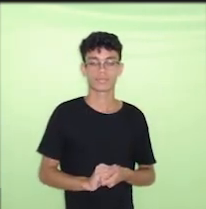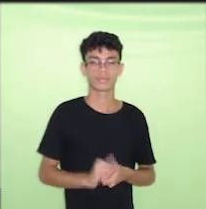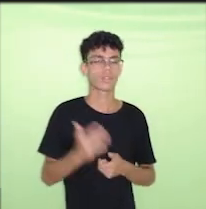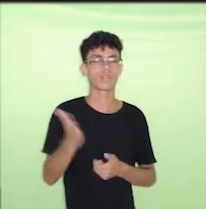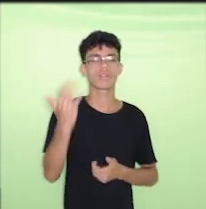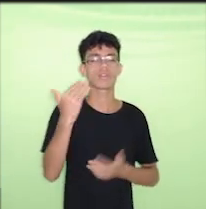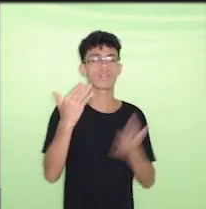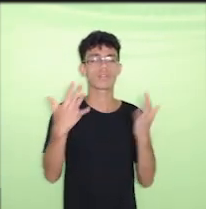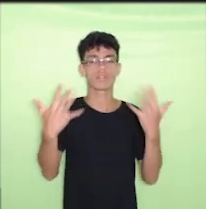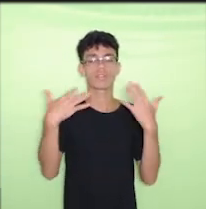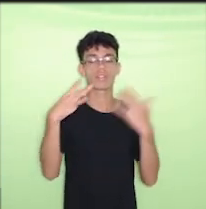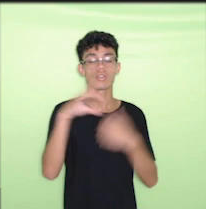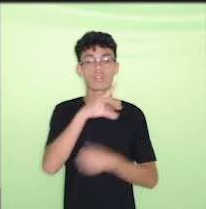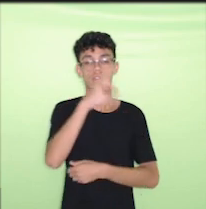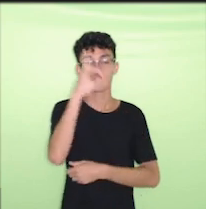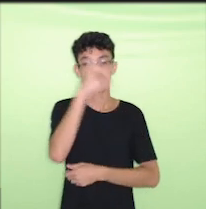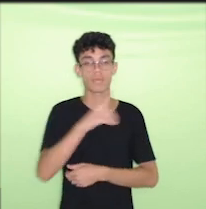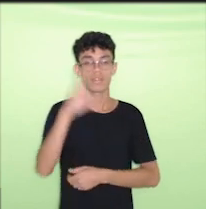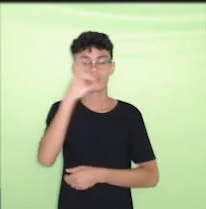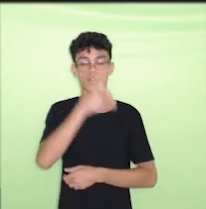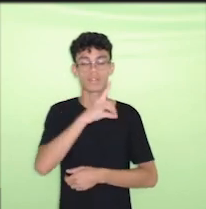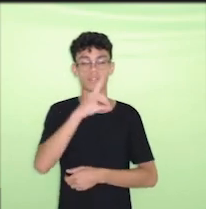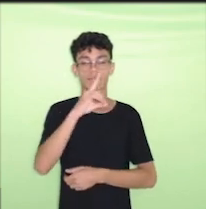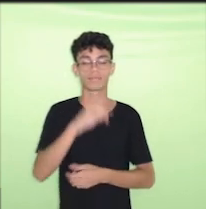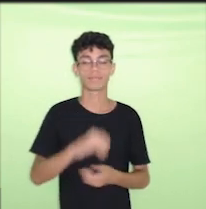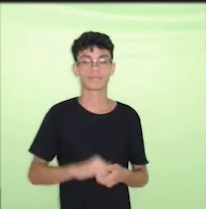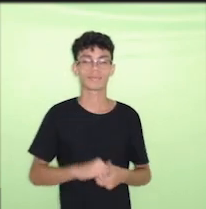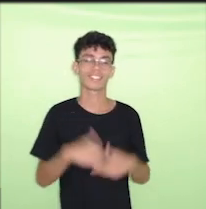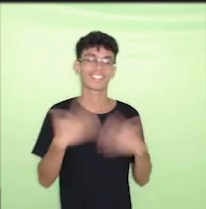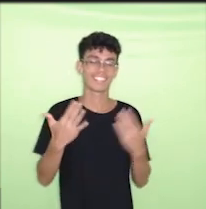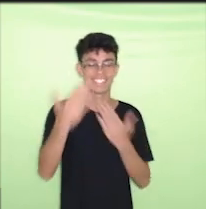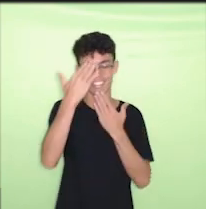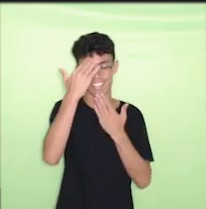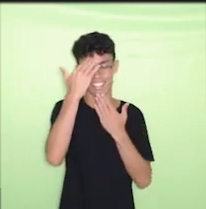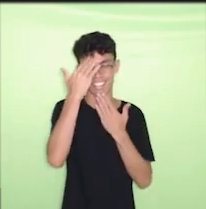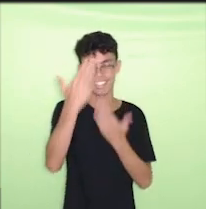Venham ver. Domingo que vem. Então é isso, gente.